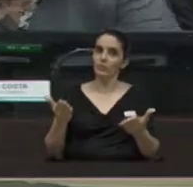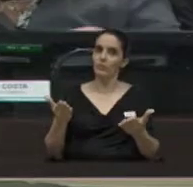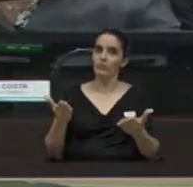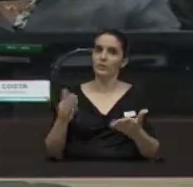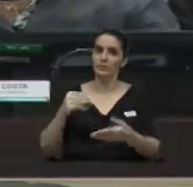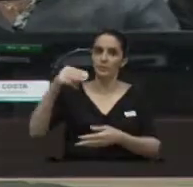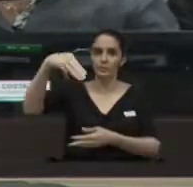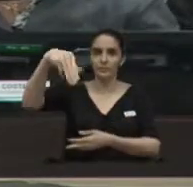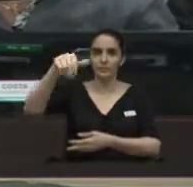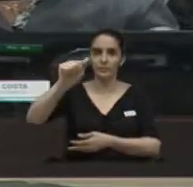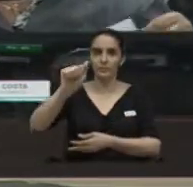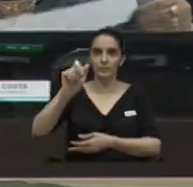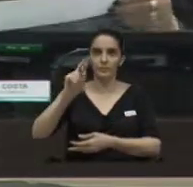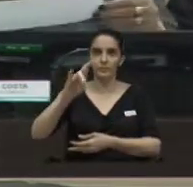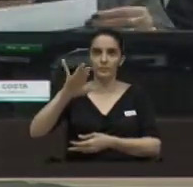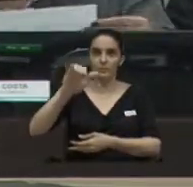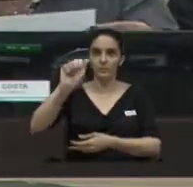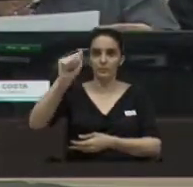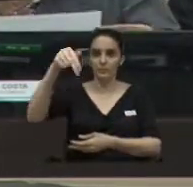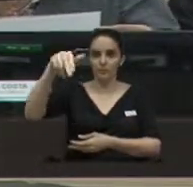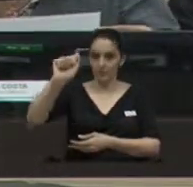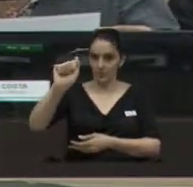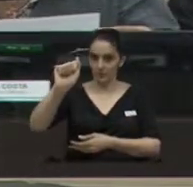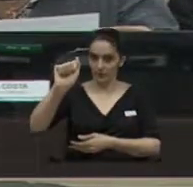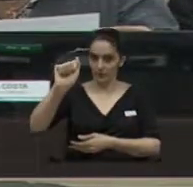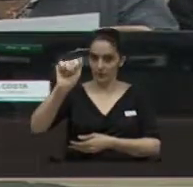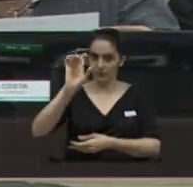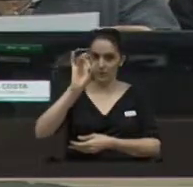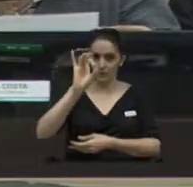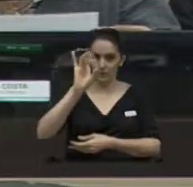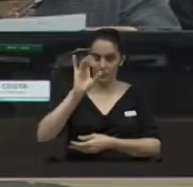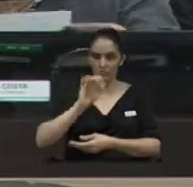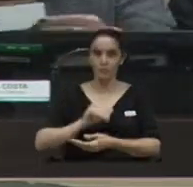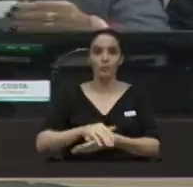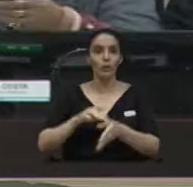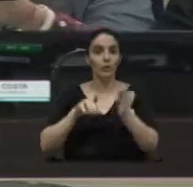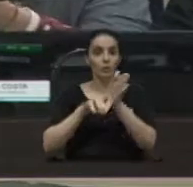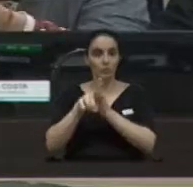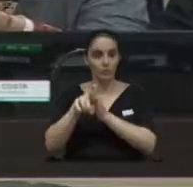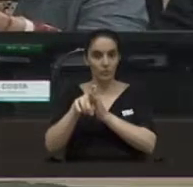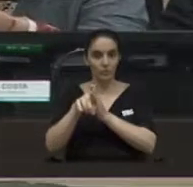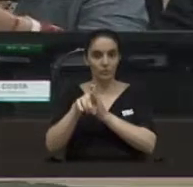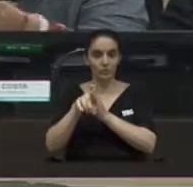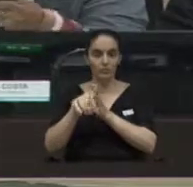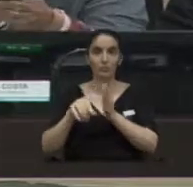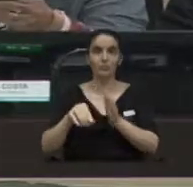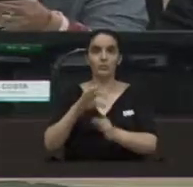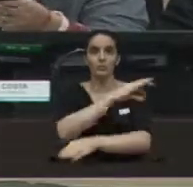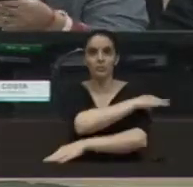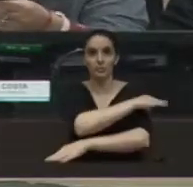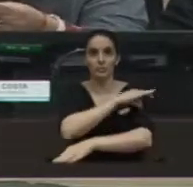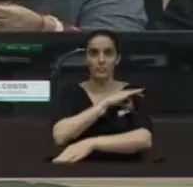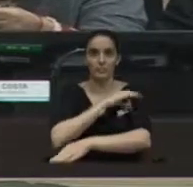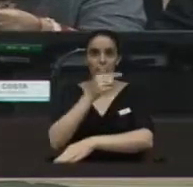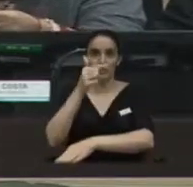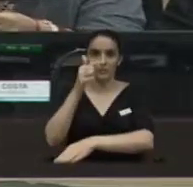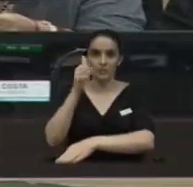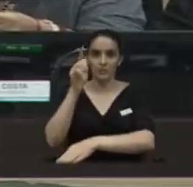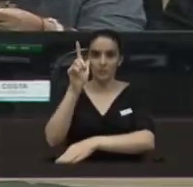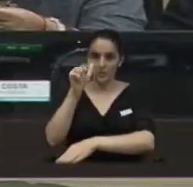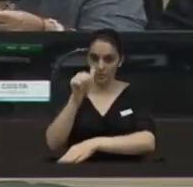Mariana. Mariana, eu só vou fazer aqui a pergunta, mas eu vou estar deixando com o senhor prefeito, depois você pode